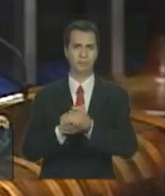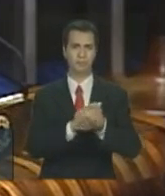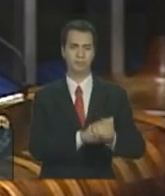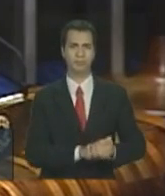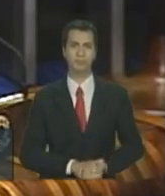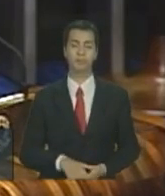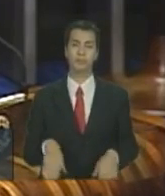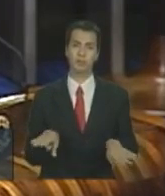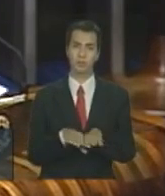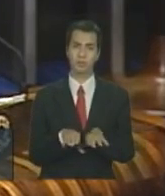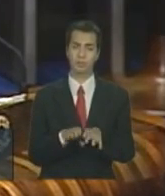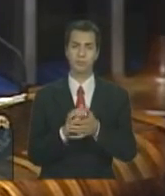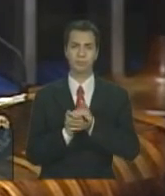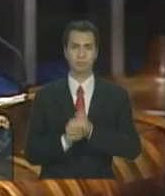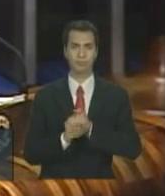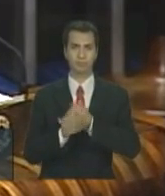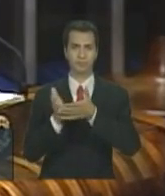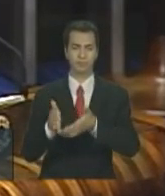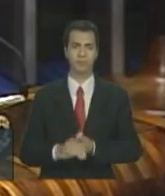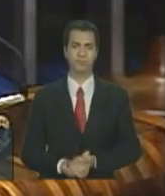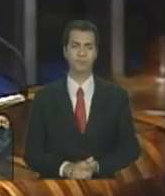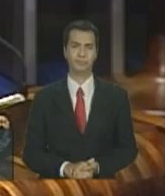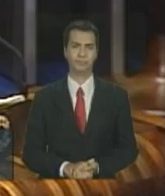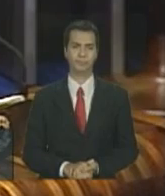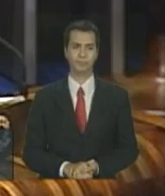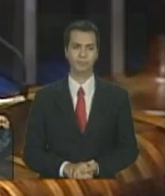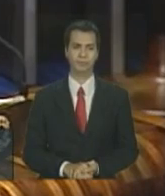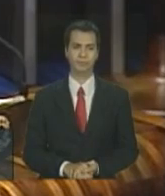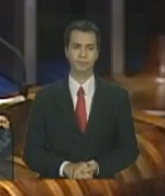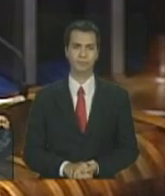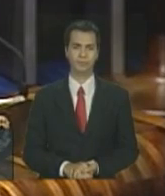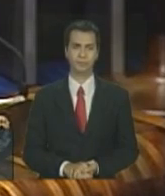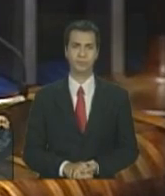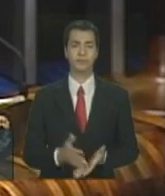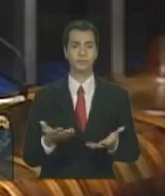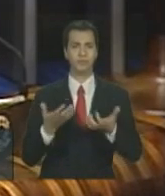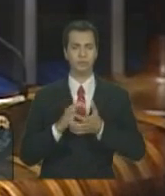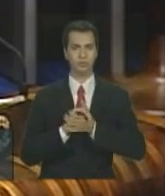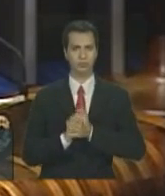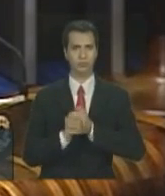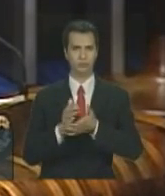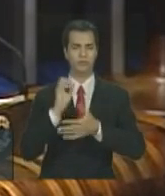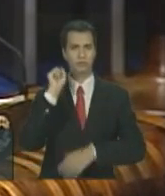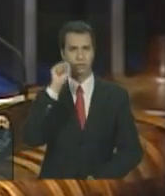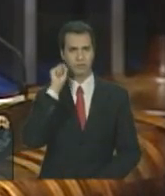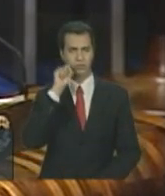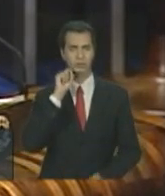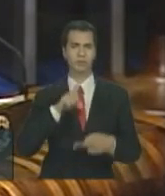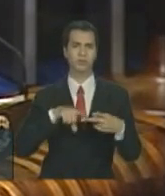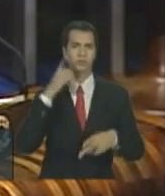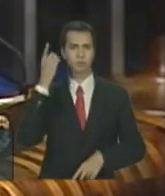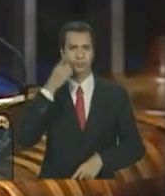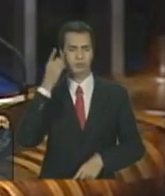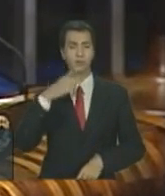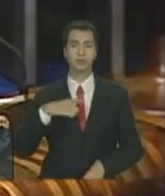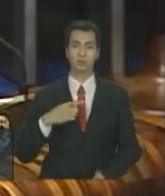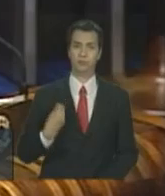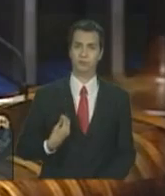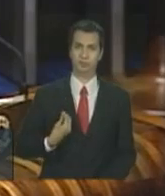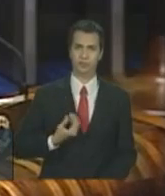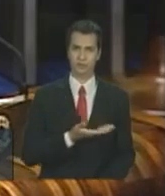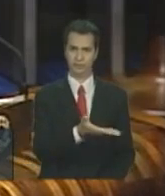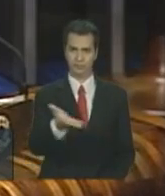queria cumprimentar as senhoras senadoras e deputadas presentes